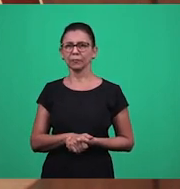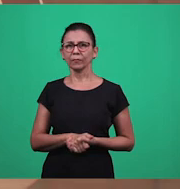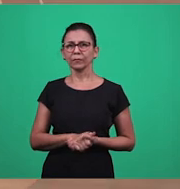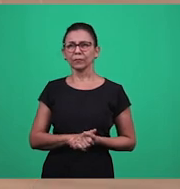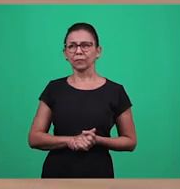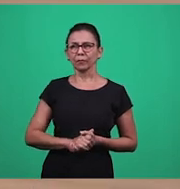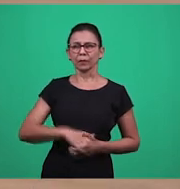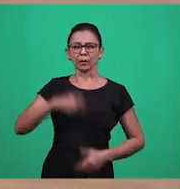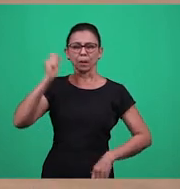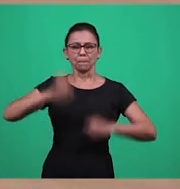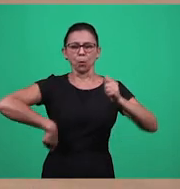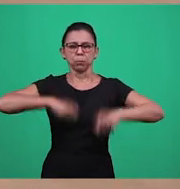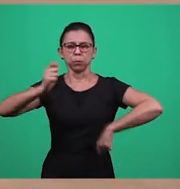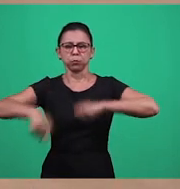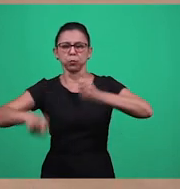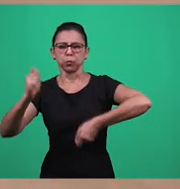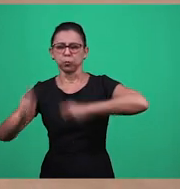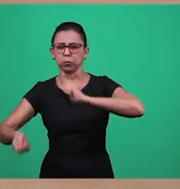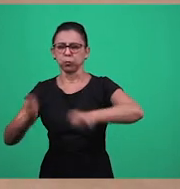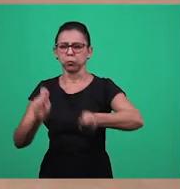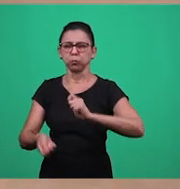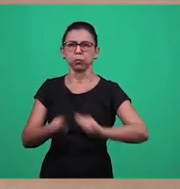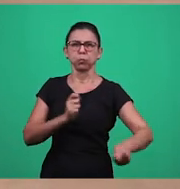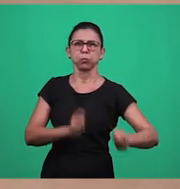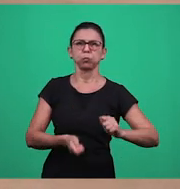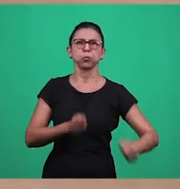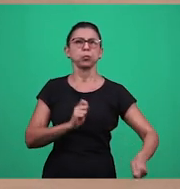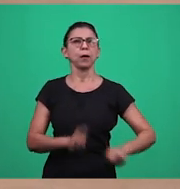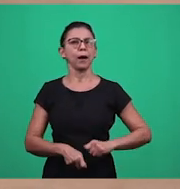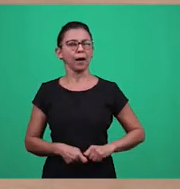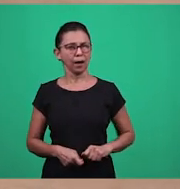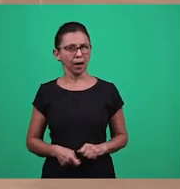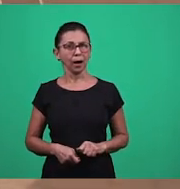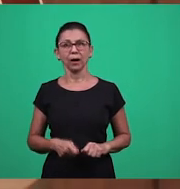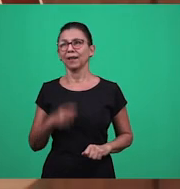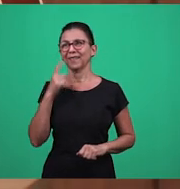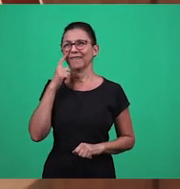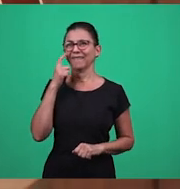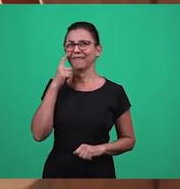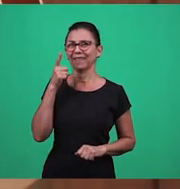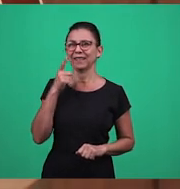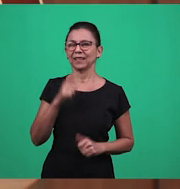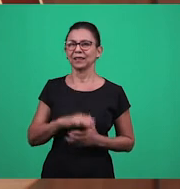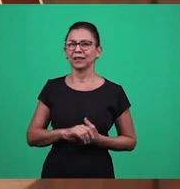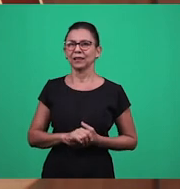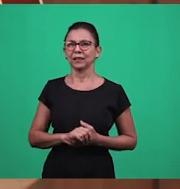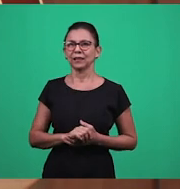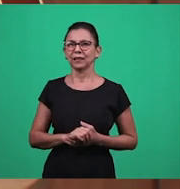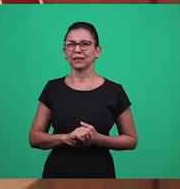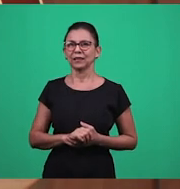percussão. Que são um pouco mais fáceis, que toca com a mão. Olha,